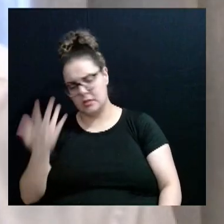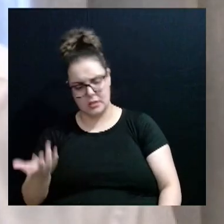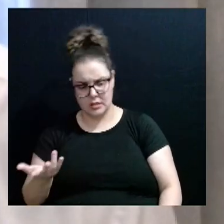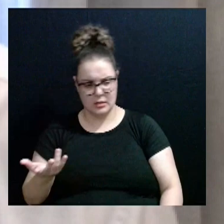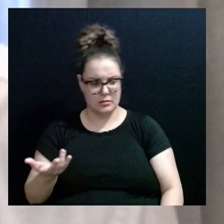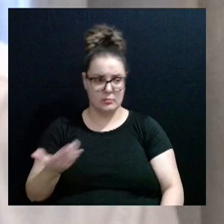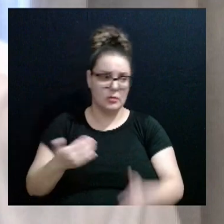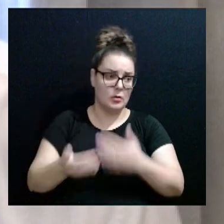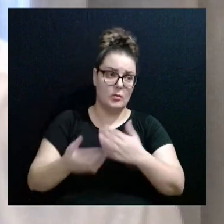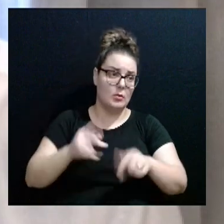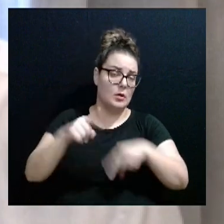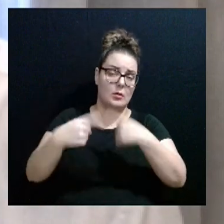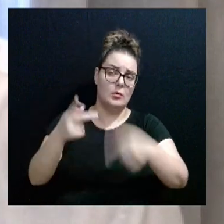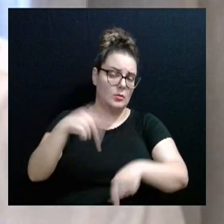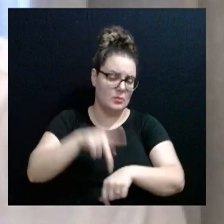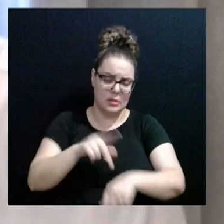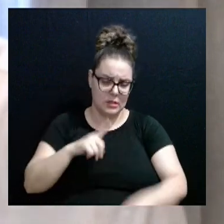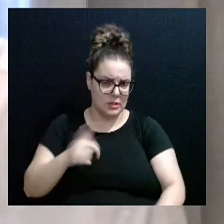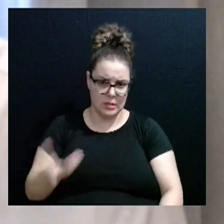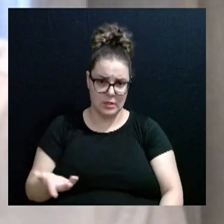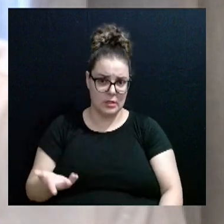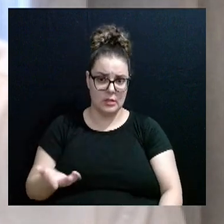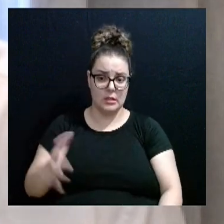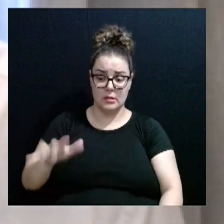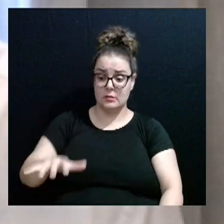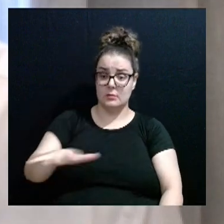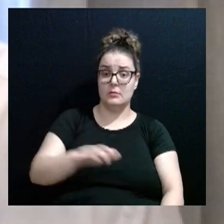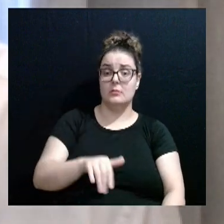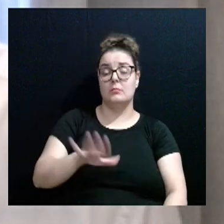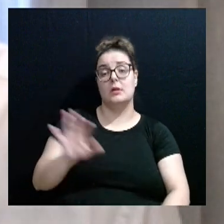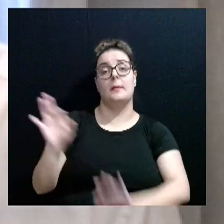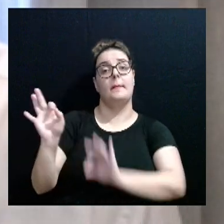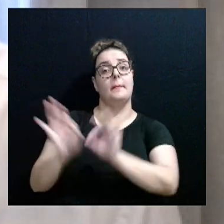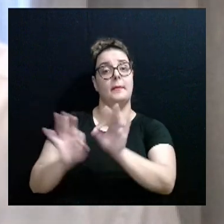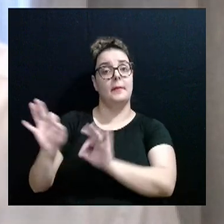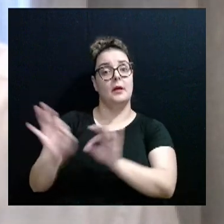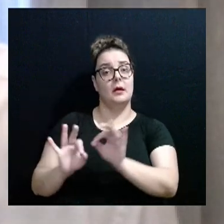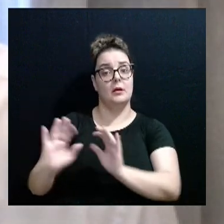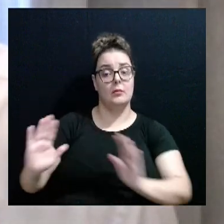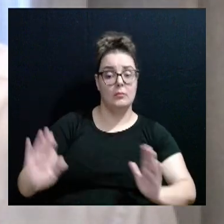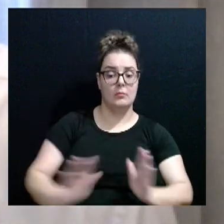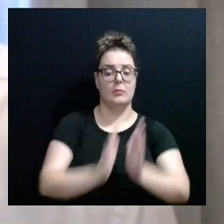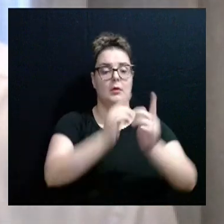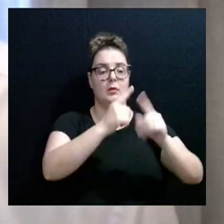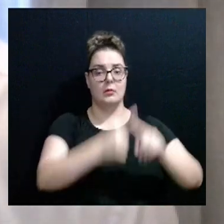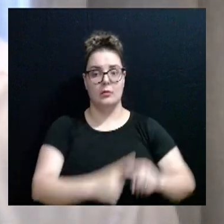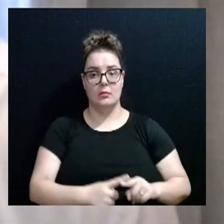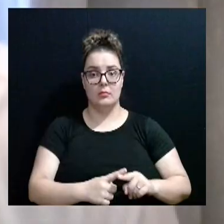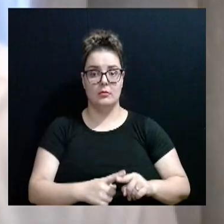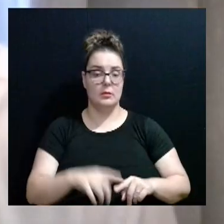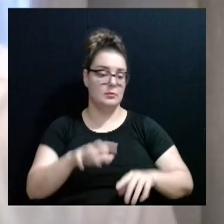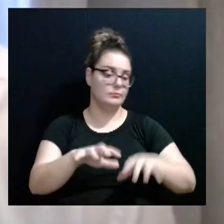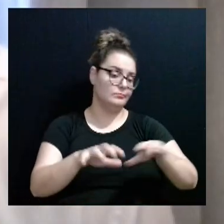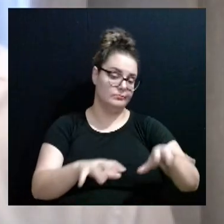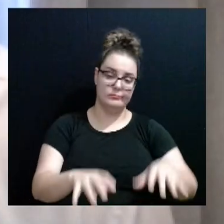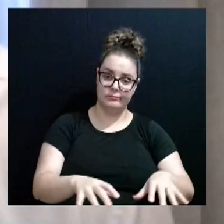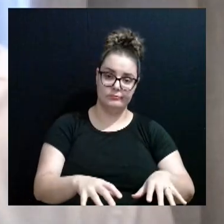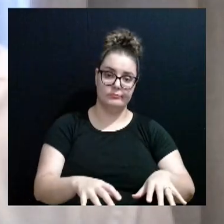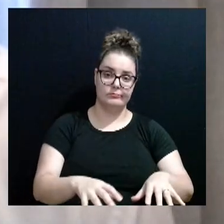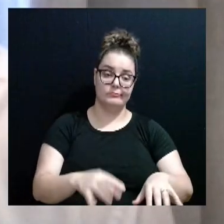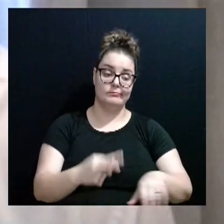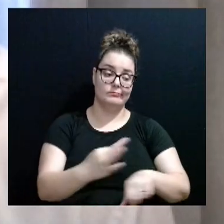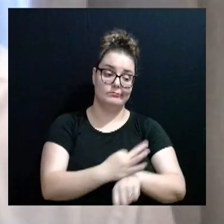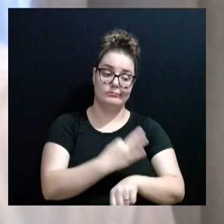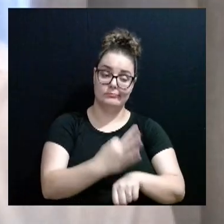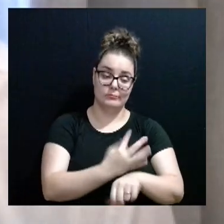também terá. Tem setores que estão mais preparados para enfrentar a concorrência e setores que vão sempre ser mais resistentes a enfrentar uma